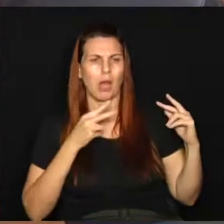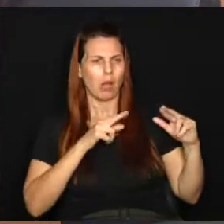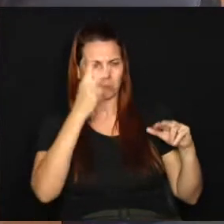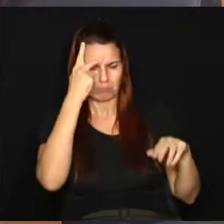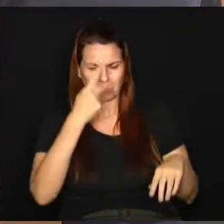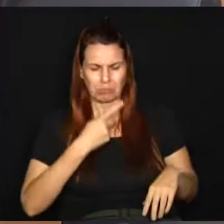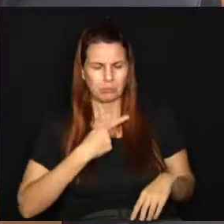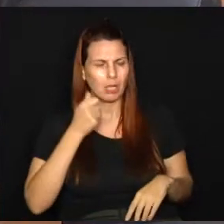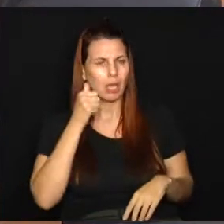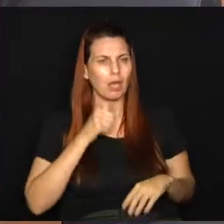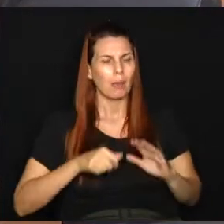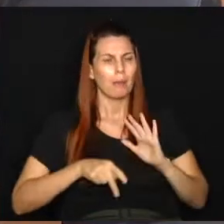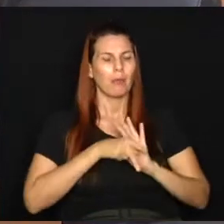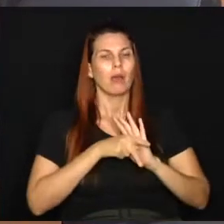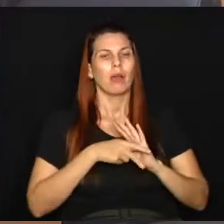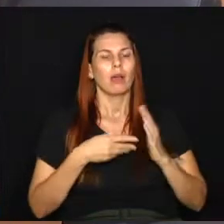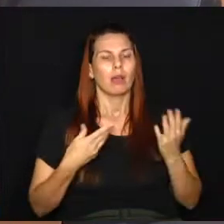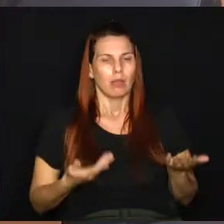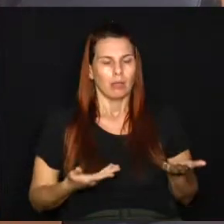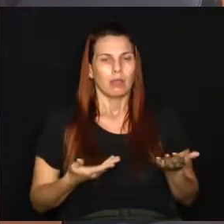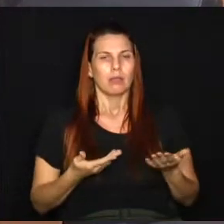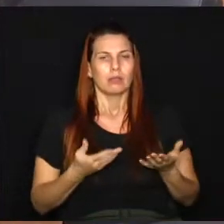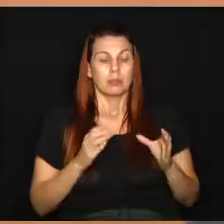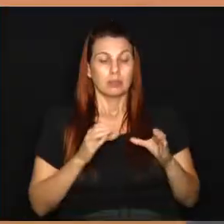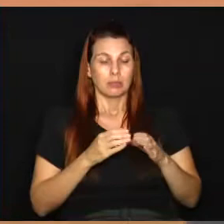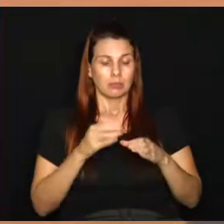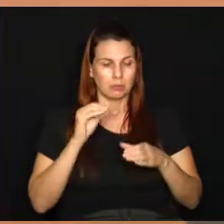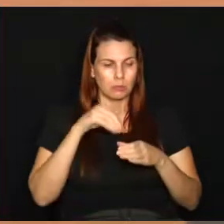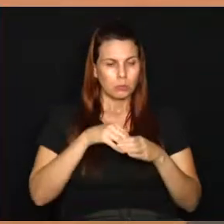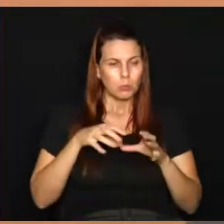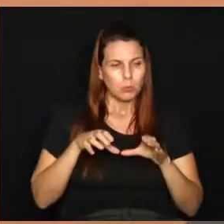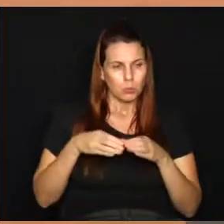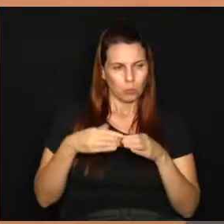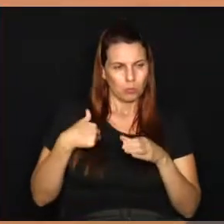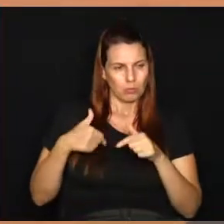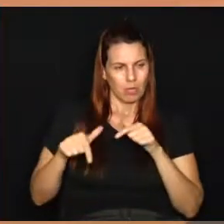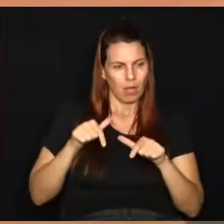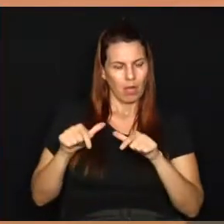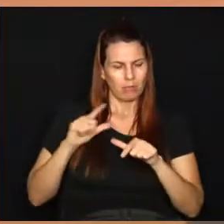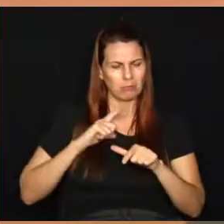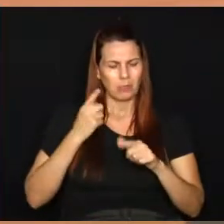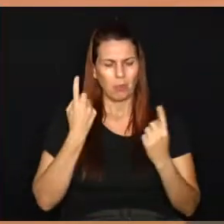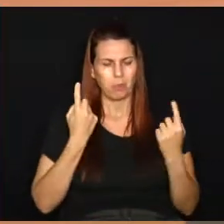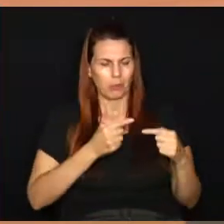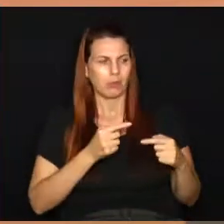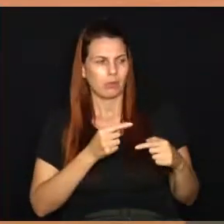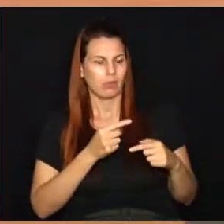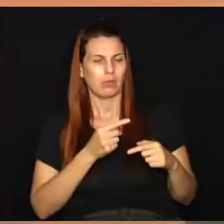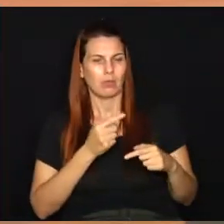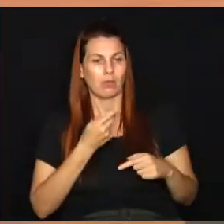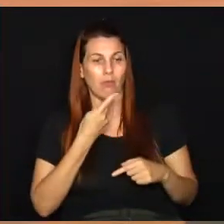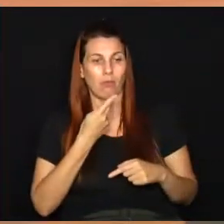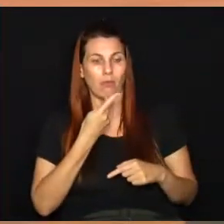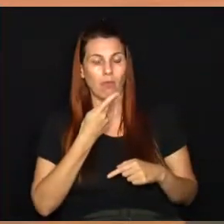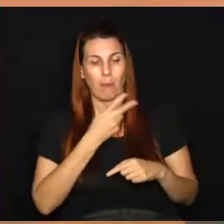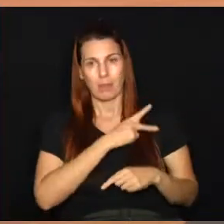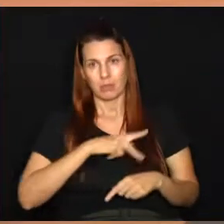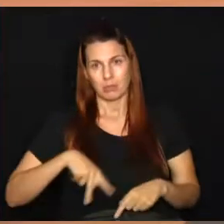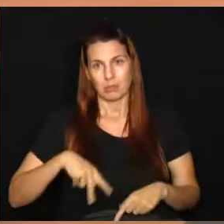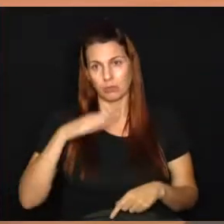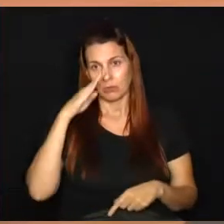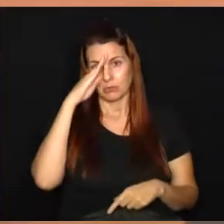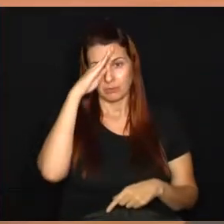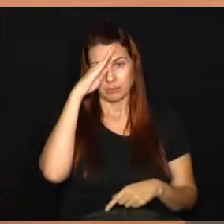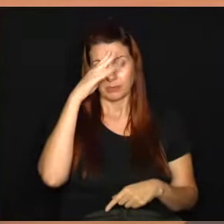como mulher, né, e dentro do coletivo o nosso repúdio em relação à fala do presidente Jair Bolsonaro,